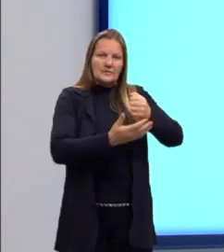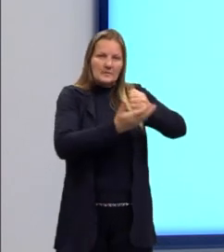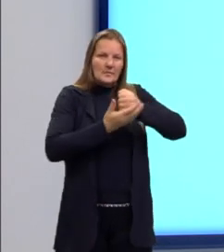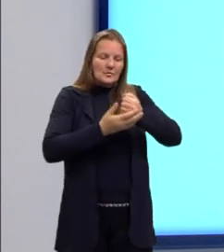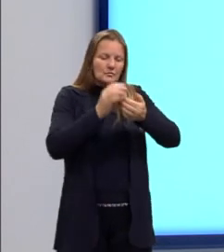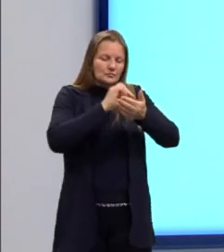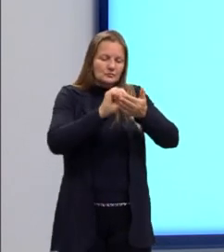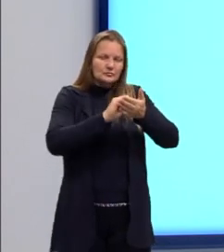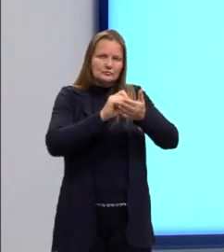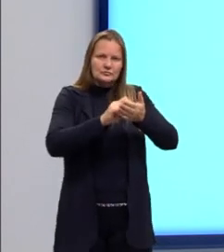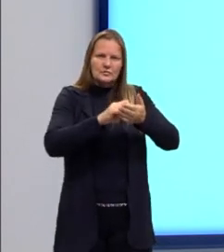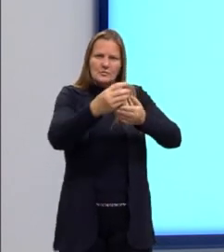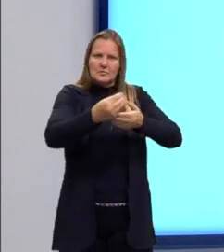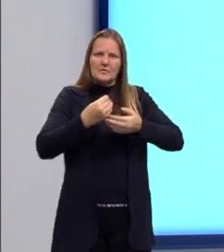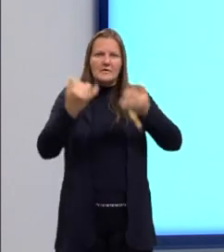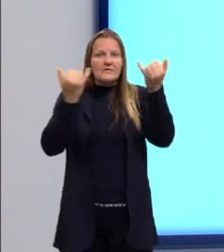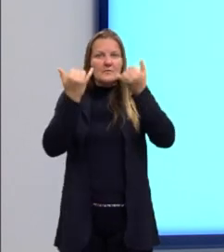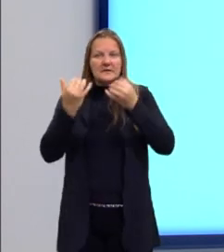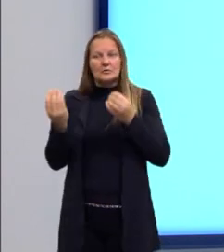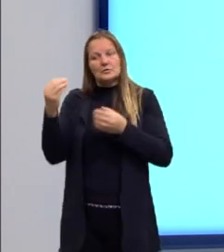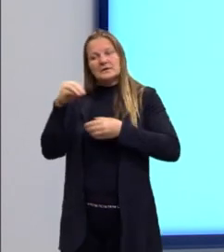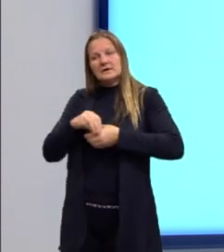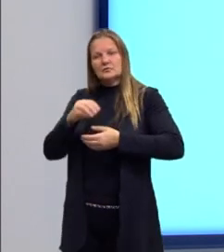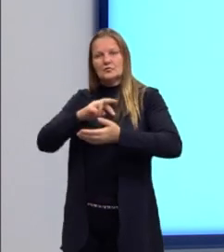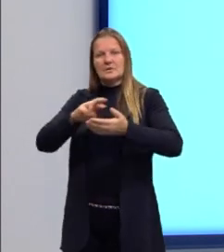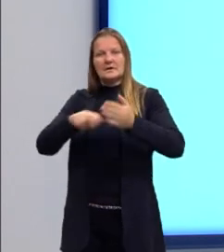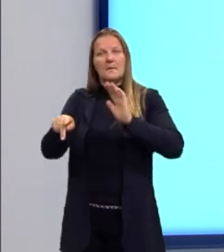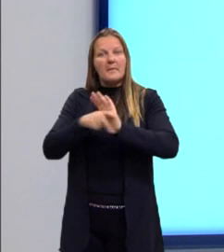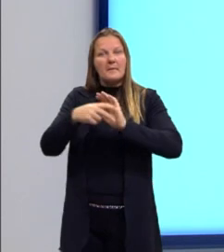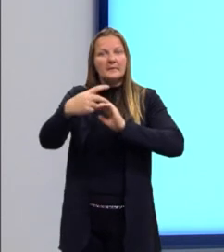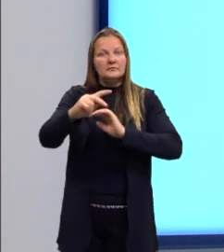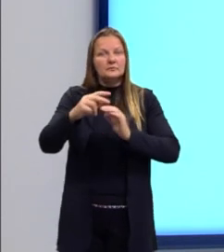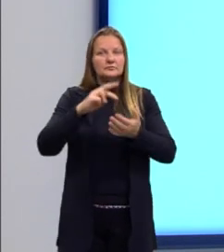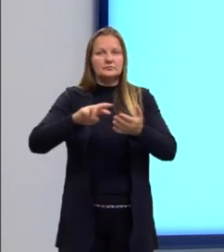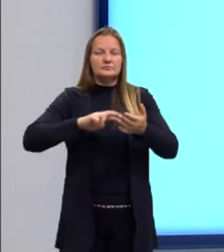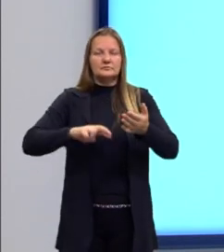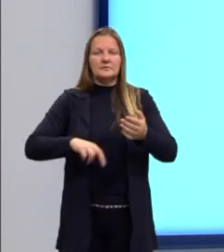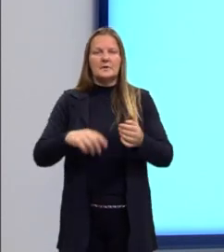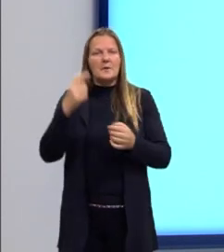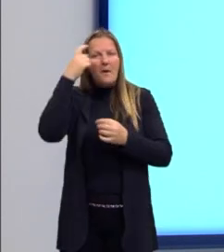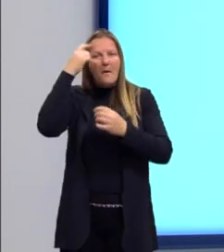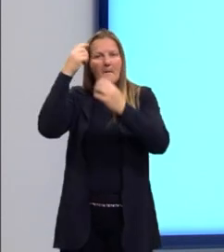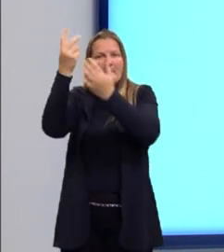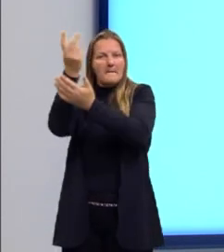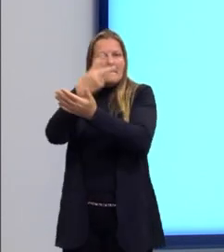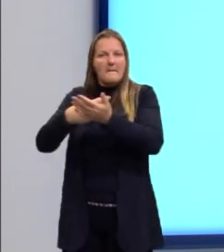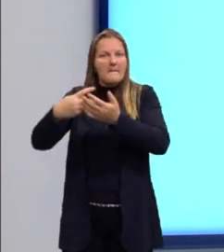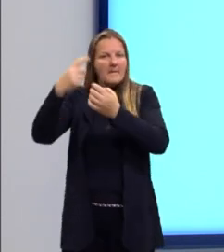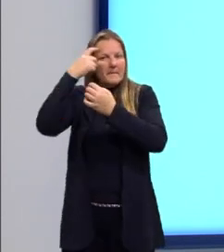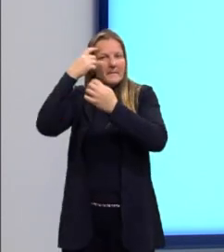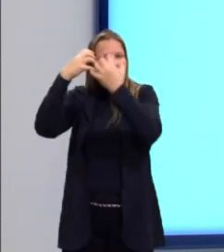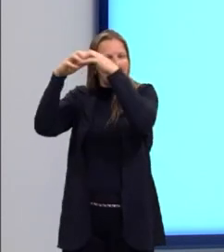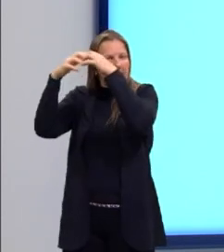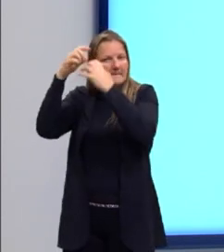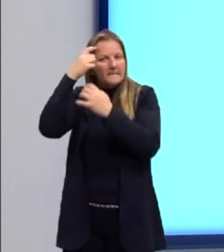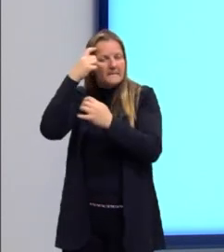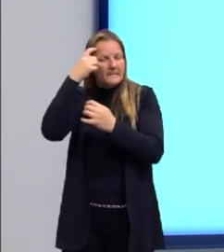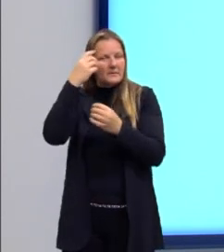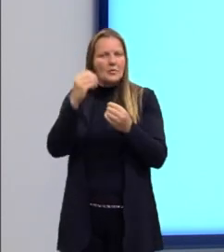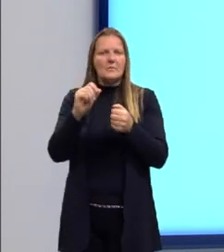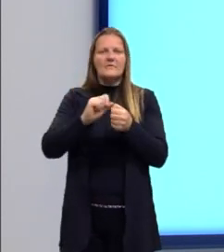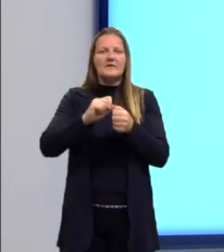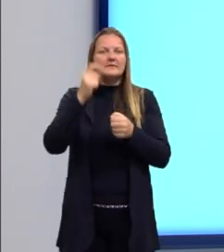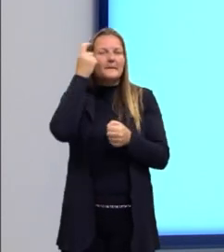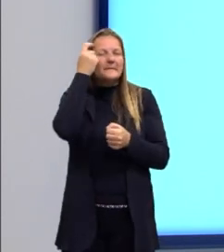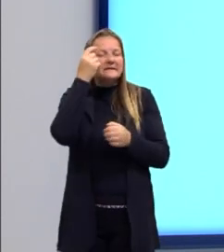podem ser usadas as informações dele na redação então isso aqui entra dentro daquele nosso mapa mental da tela anterior de como